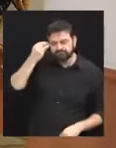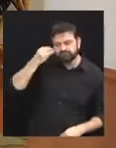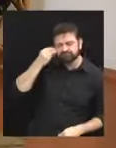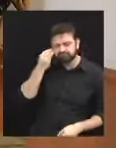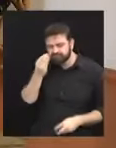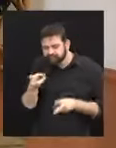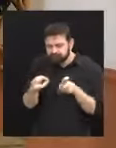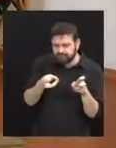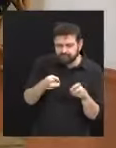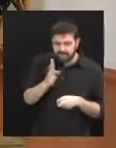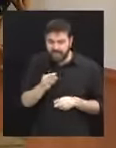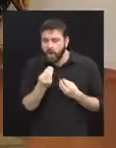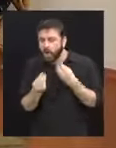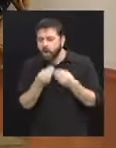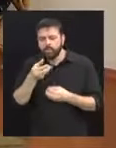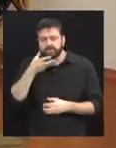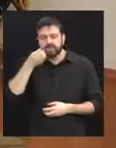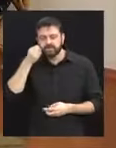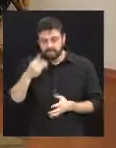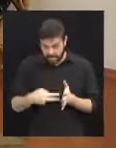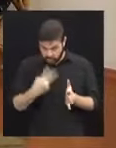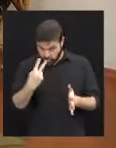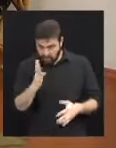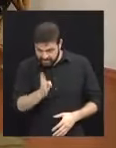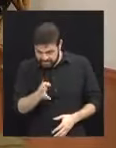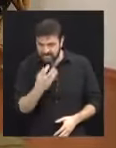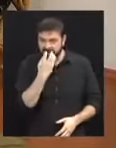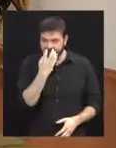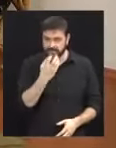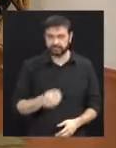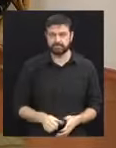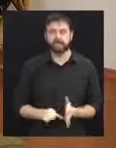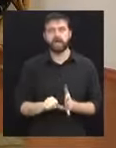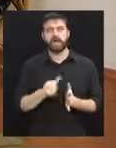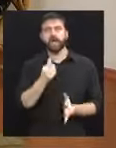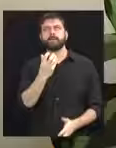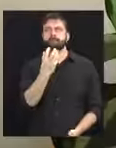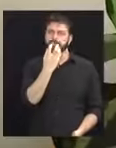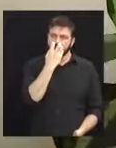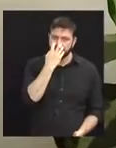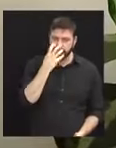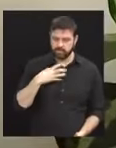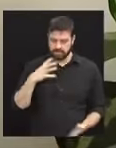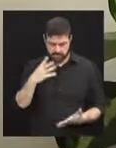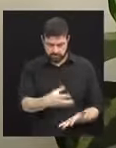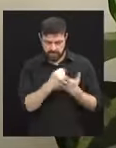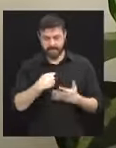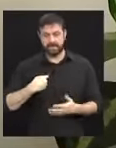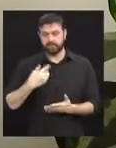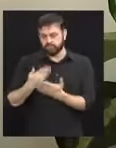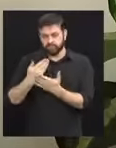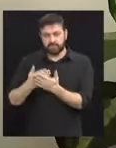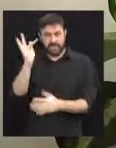Mas você já adotou... Como que foi a adoção dos seus 2 primeiros cães? A minha primeira adoção, eu ainda estava na